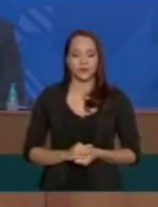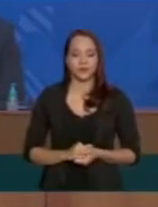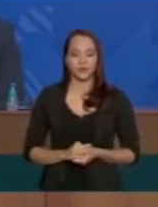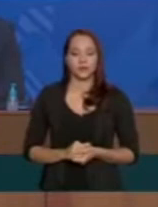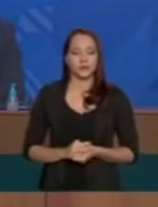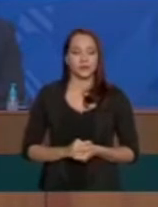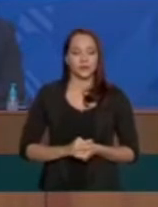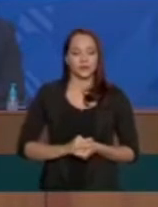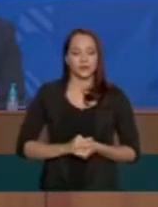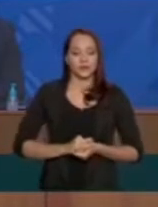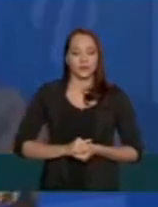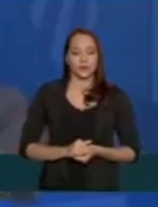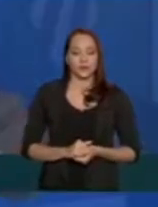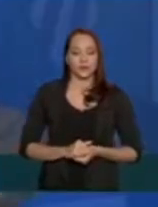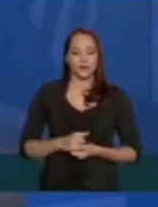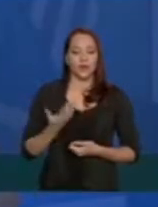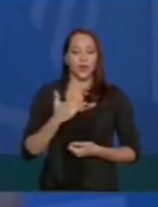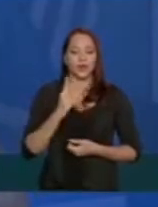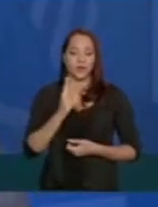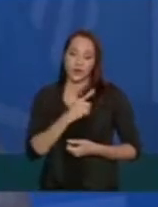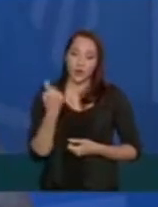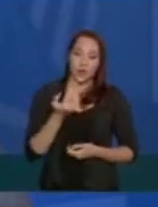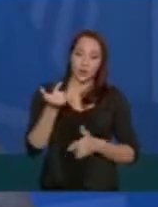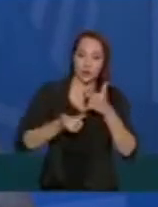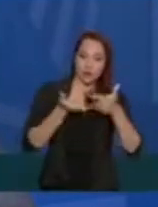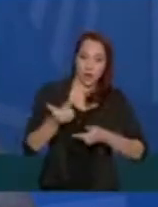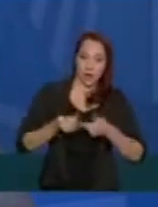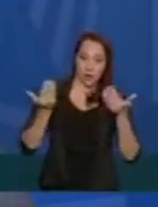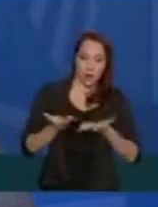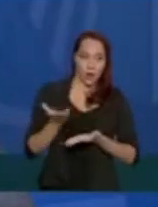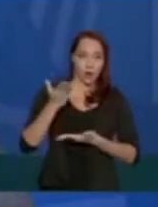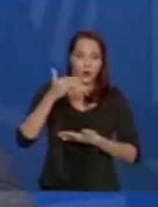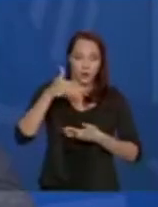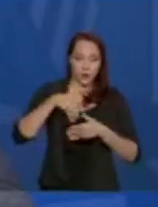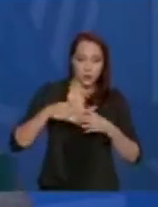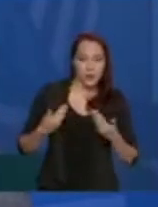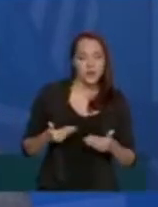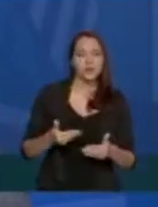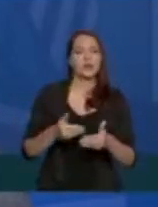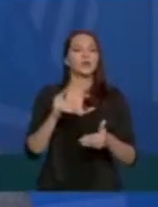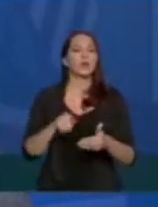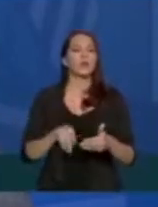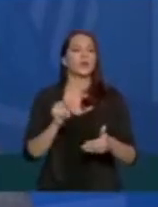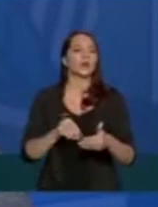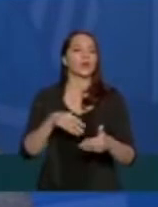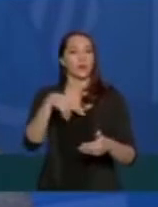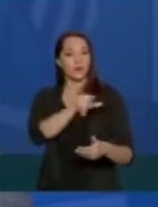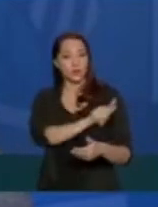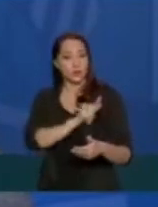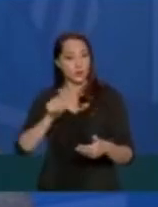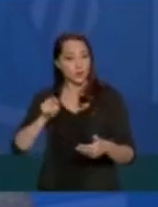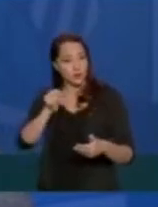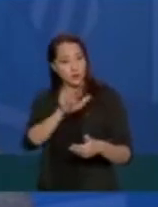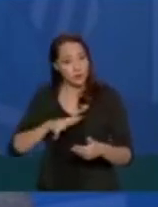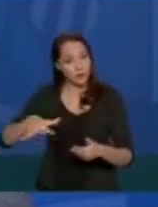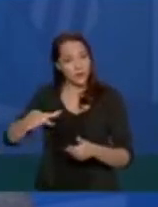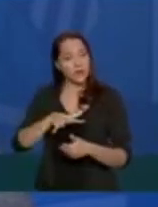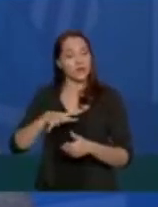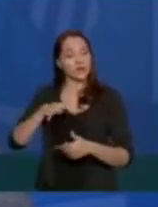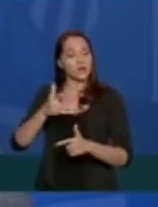Veja, nosso trabalho hoje no Ministério é fazer a gestão num ambiente de